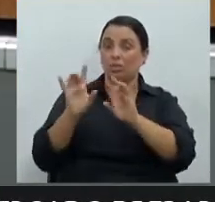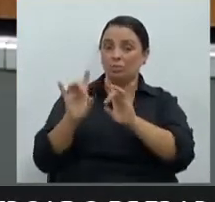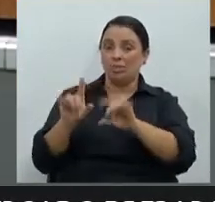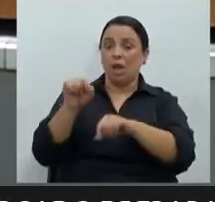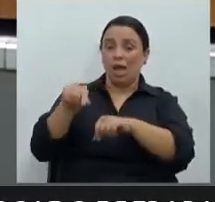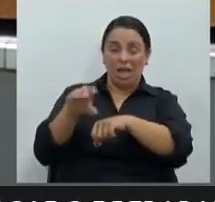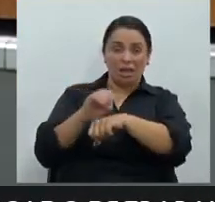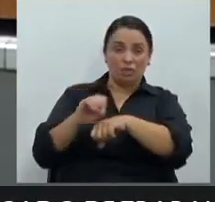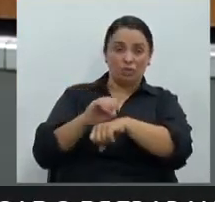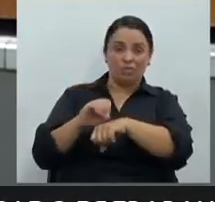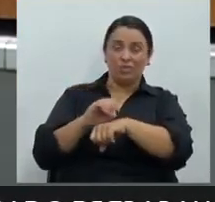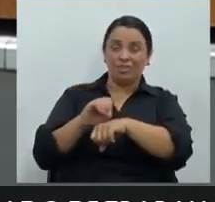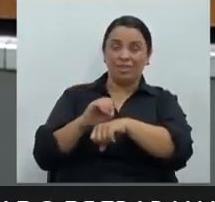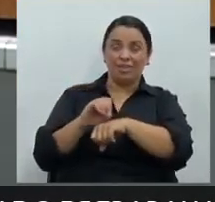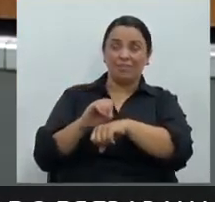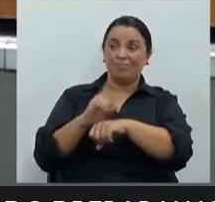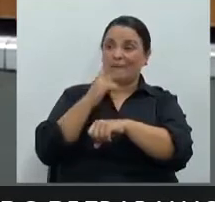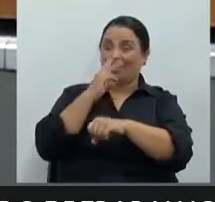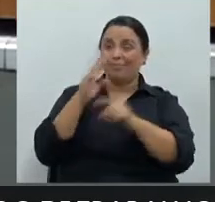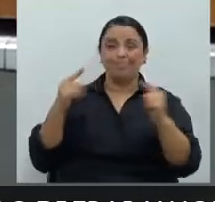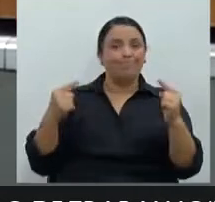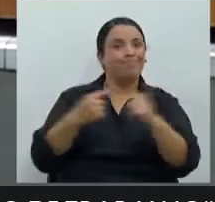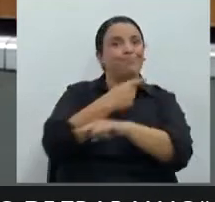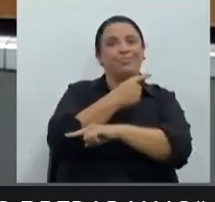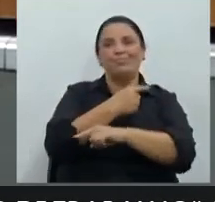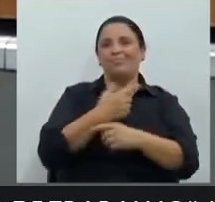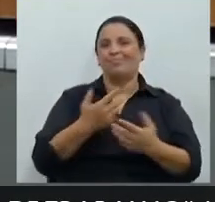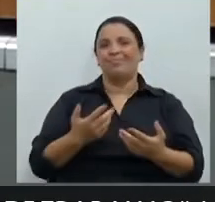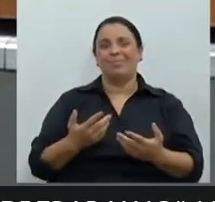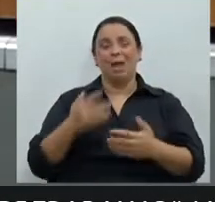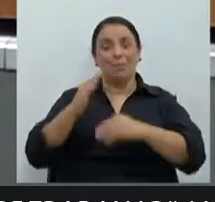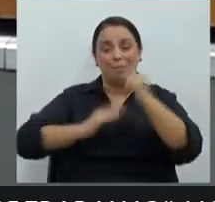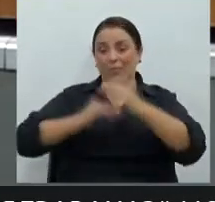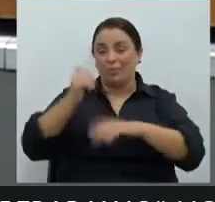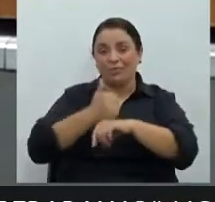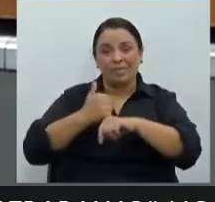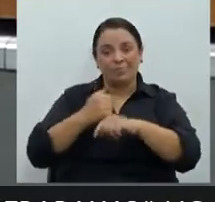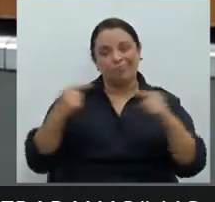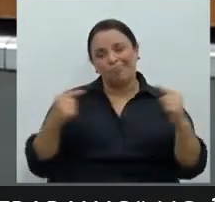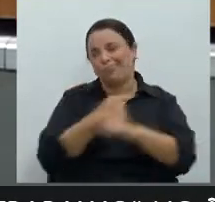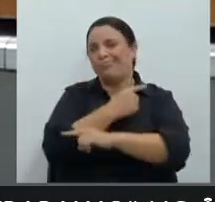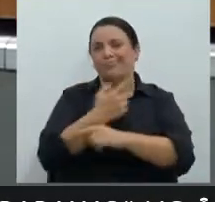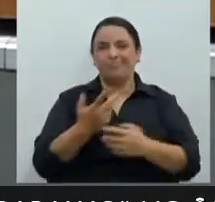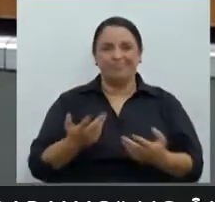aquém da questão da profissionalização. Então,